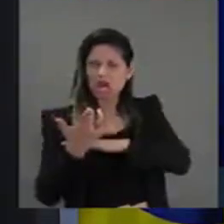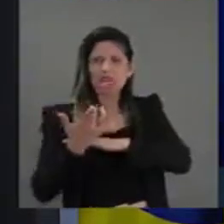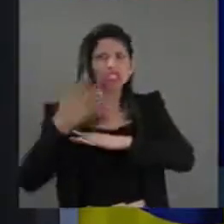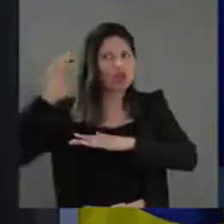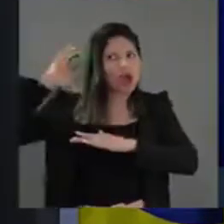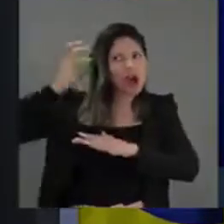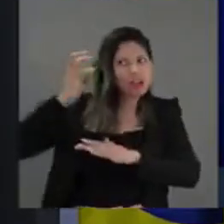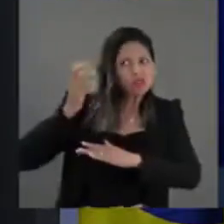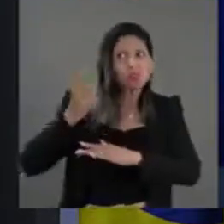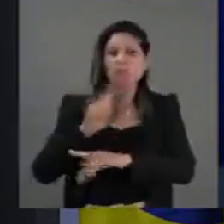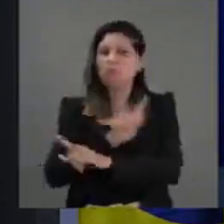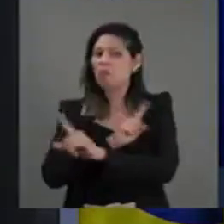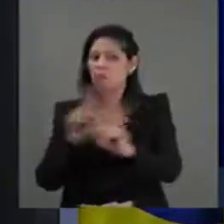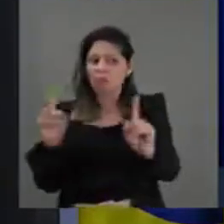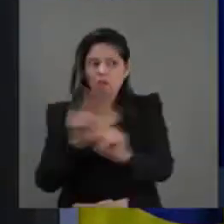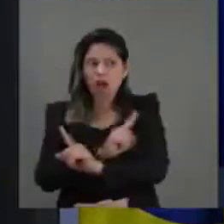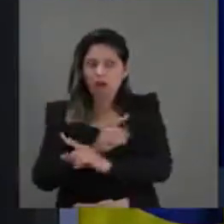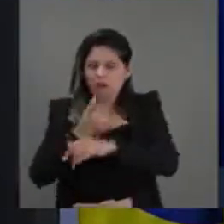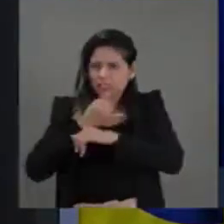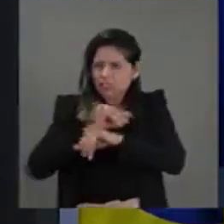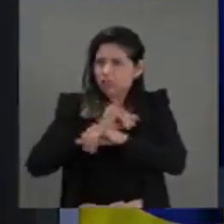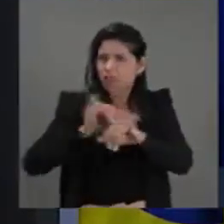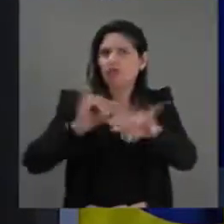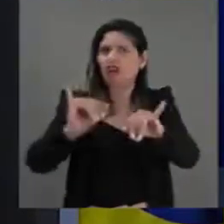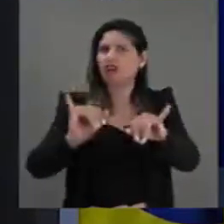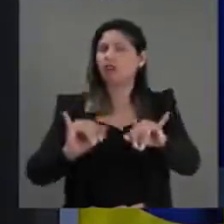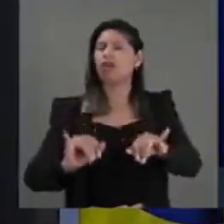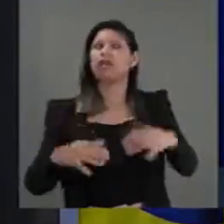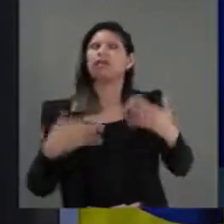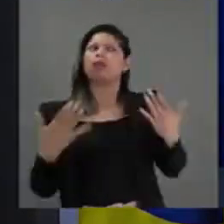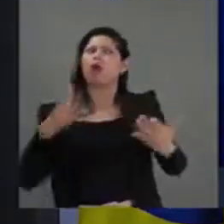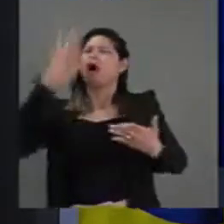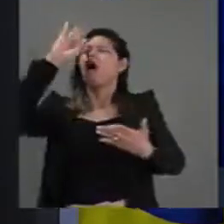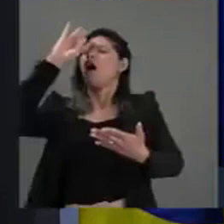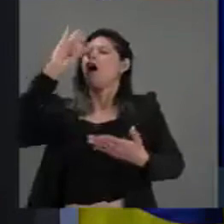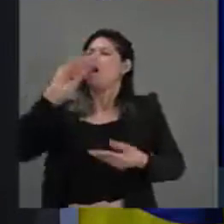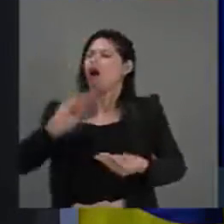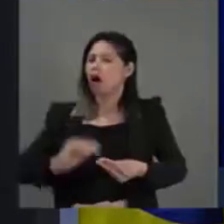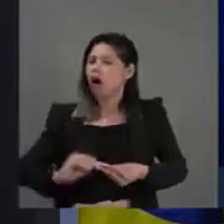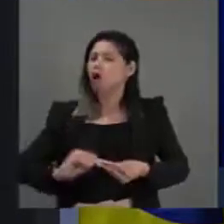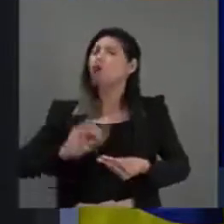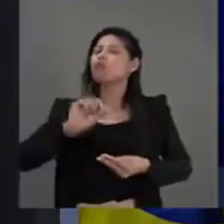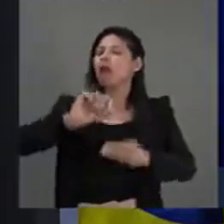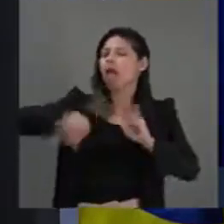dando a entender que a mídia também está cooptada. E eu faço um apelo